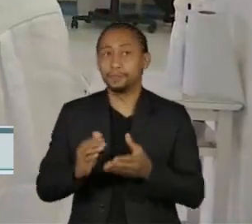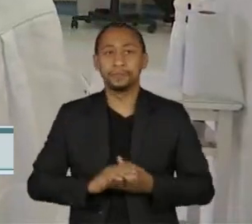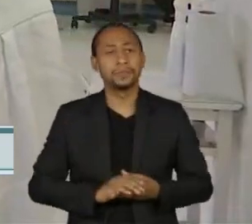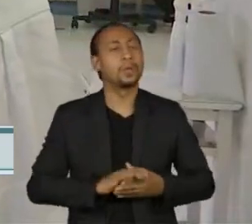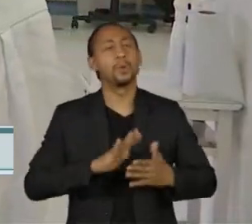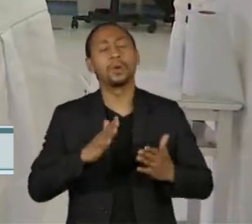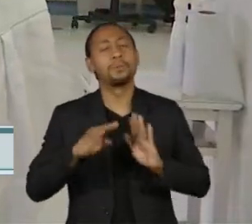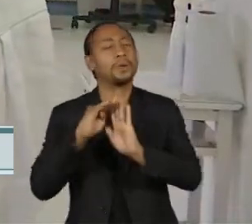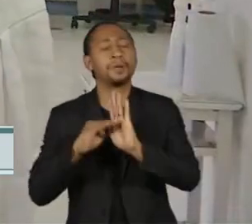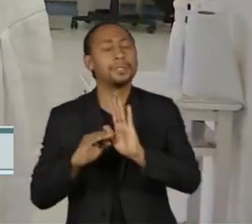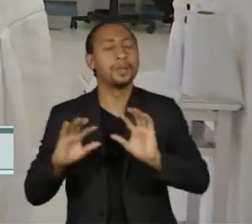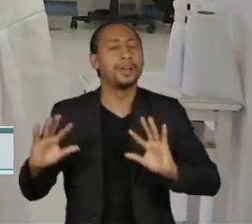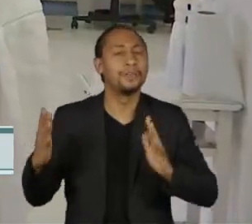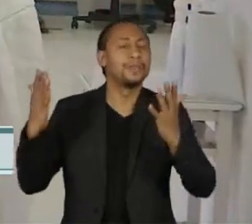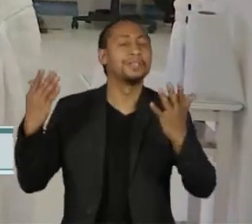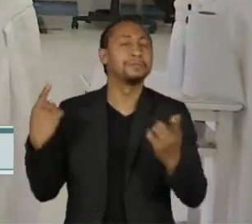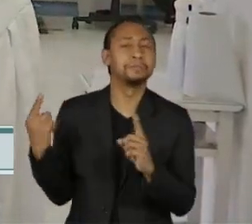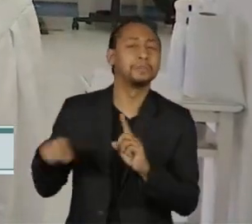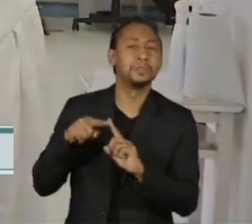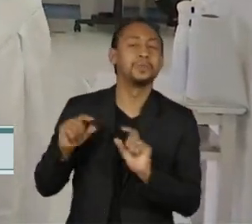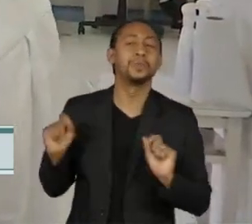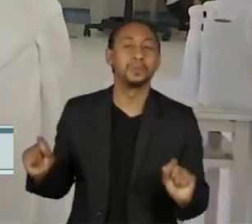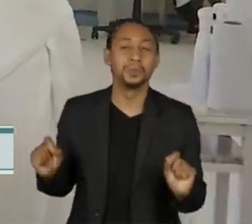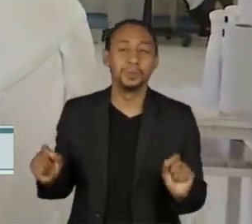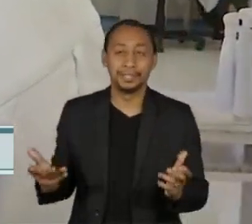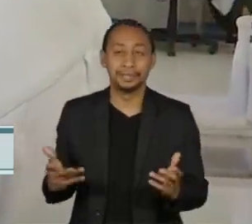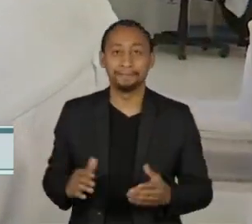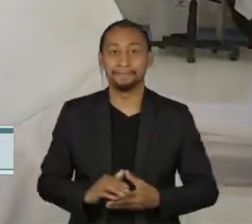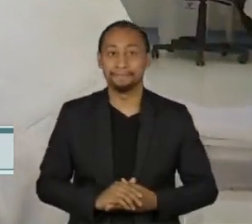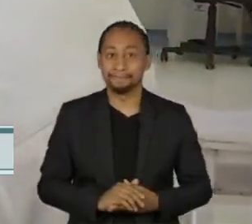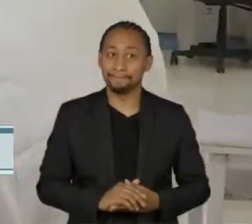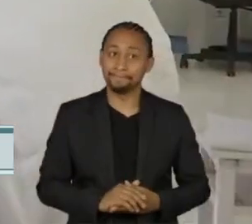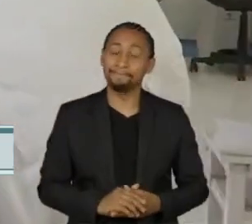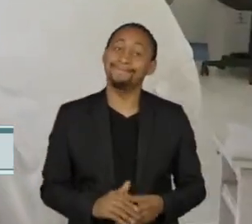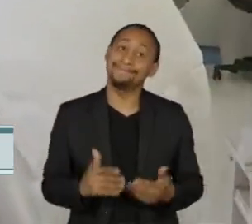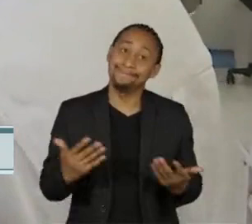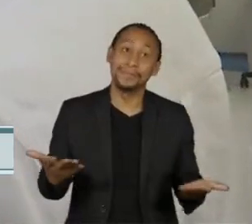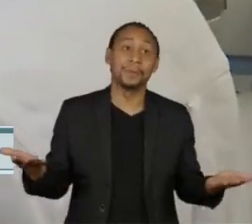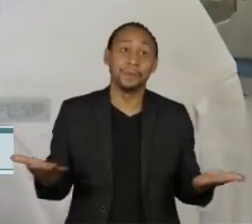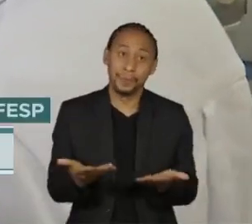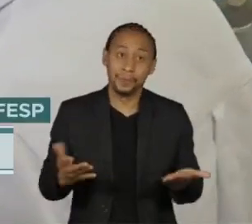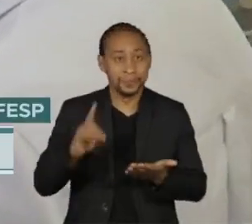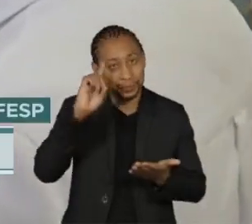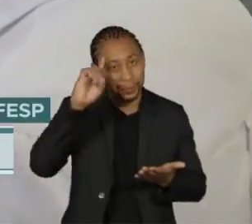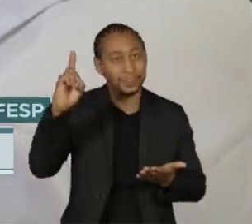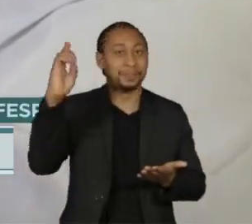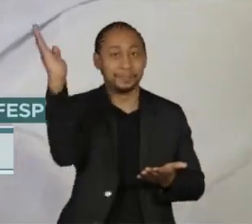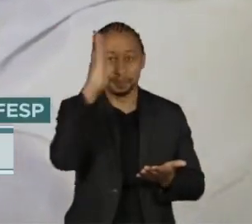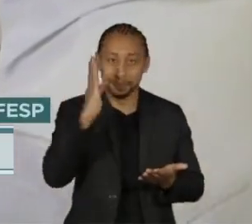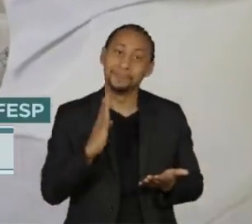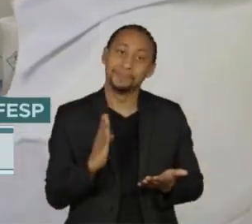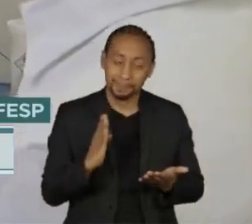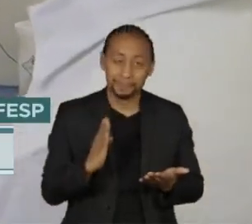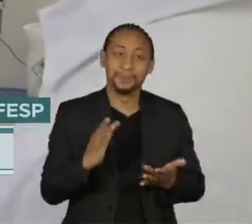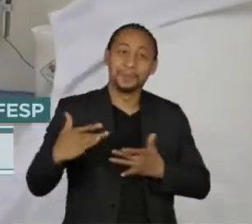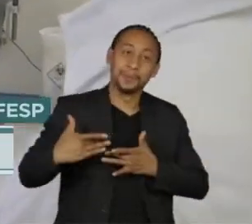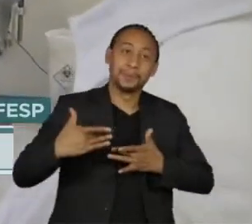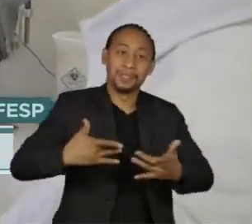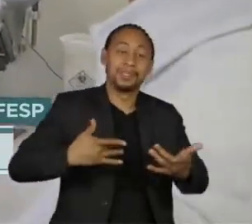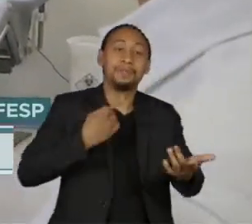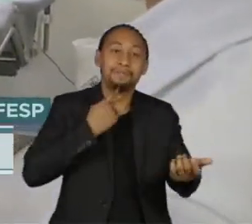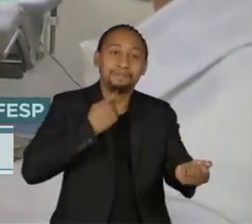grande objetivo dessa festa que vocês estão fazendo aqui? Enfim, hoje é o Dia Nacional do Doador de Sangue. Então, o